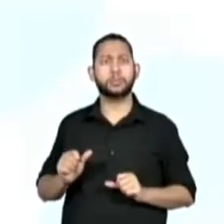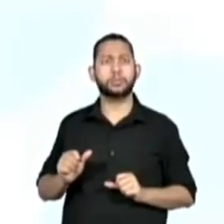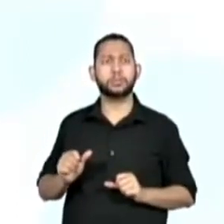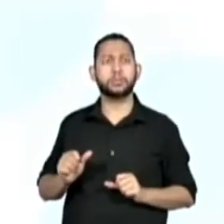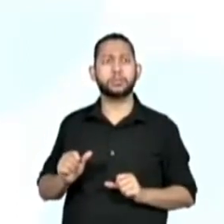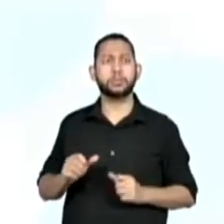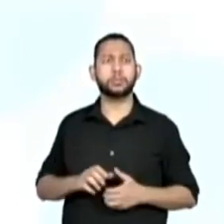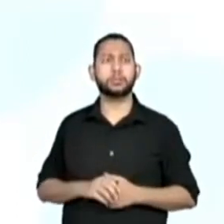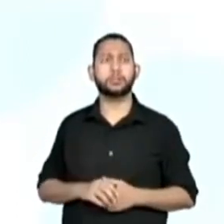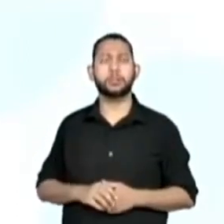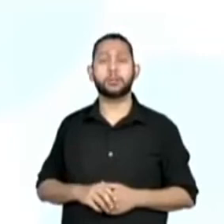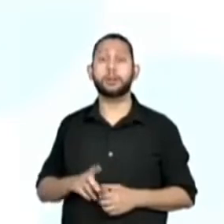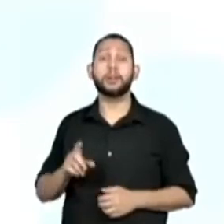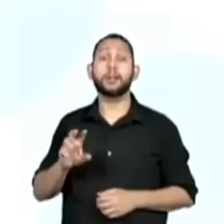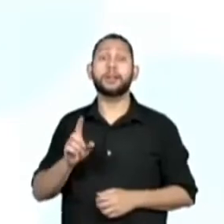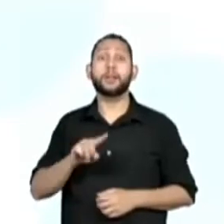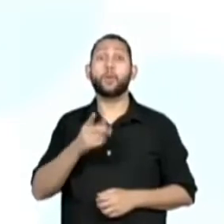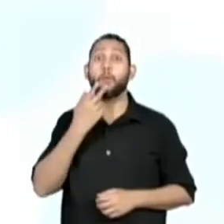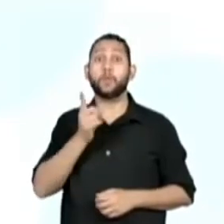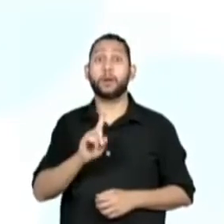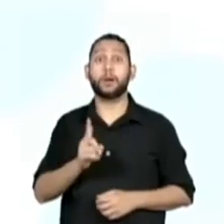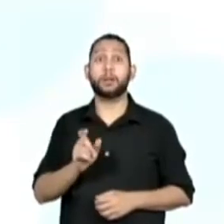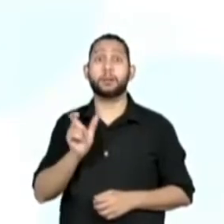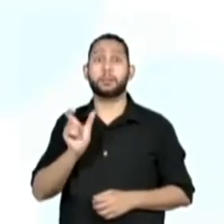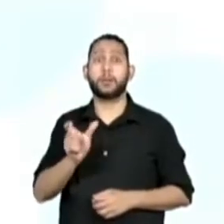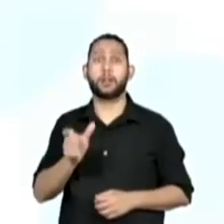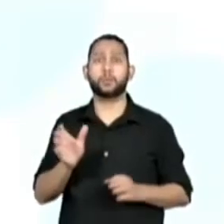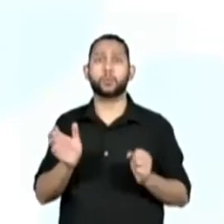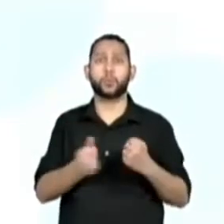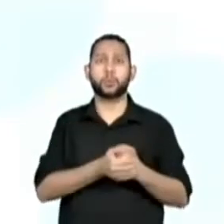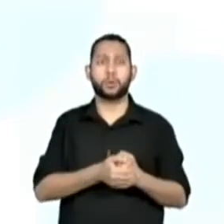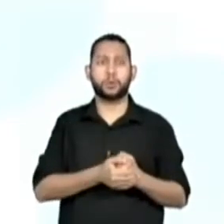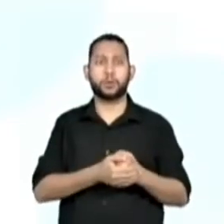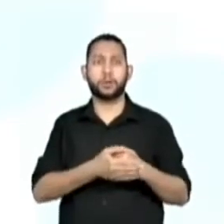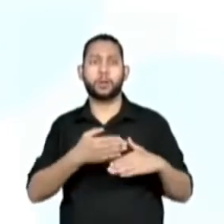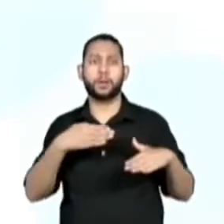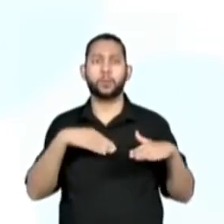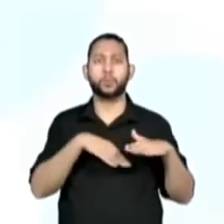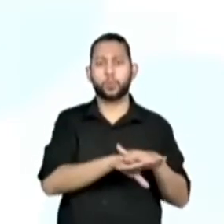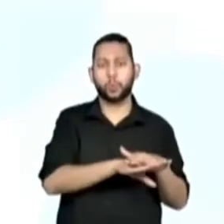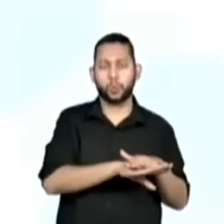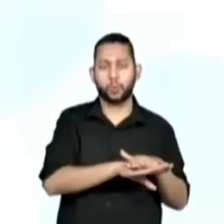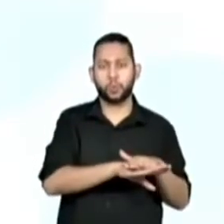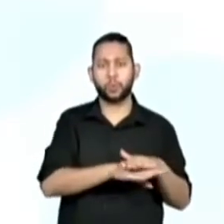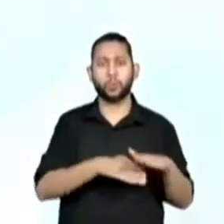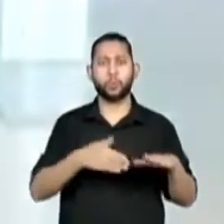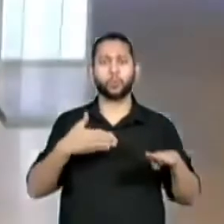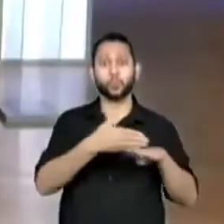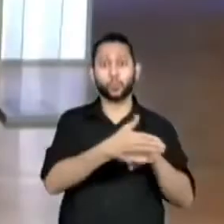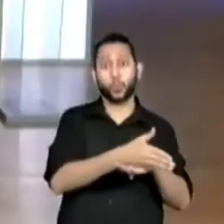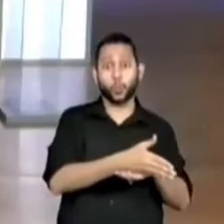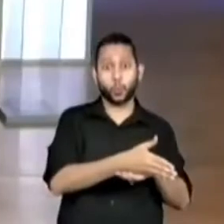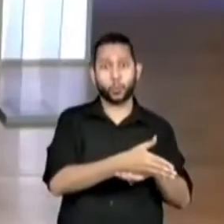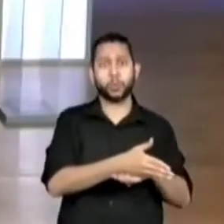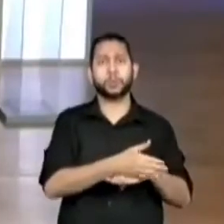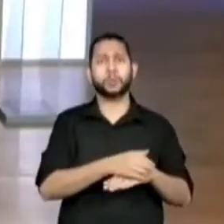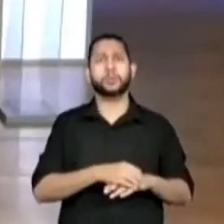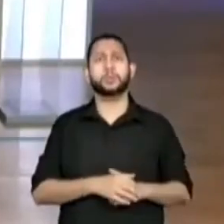utiliza a palavra escondeu o tempo inteiro, né? Ele vai utilizando outras palavras para também não ficar repetitivo.